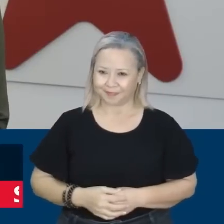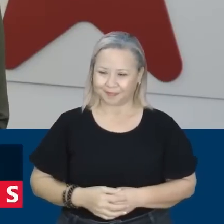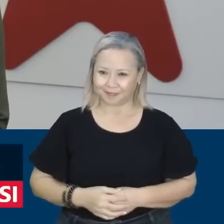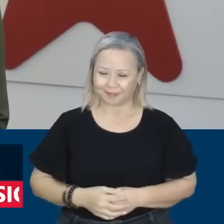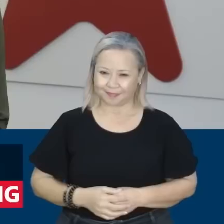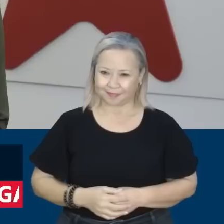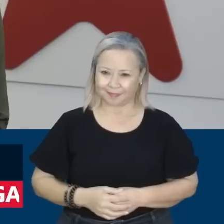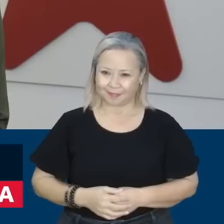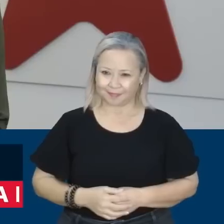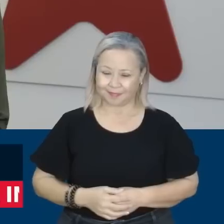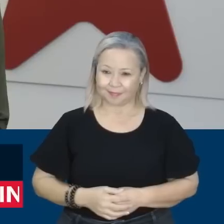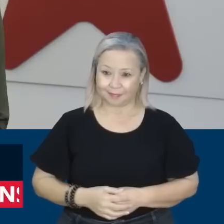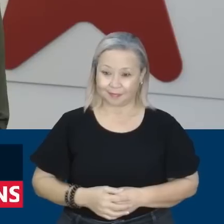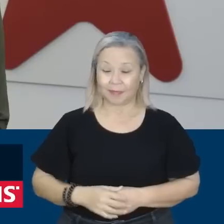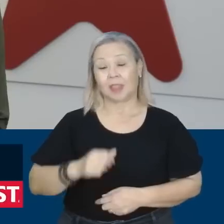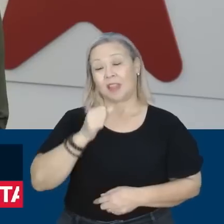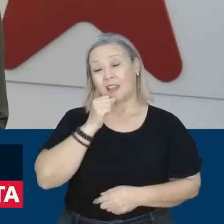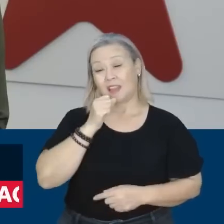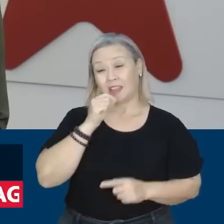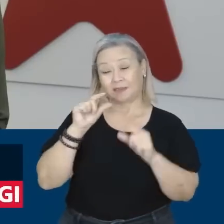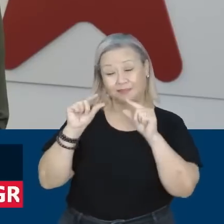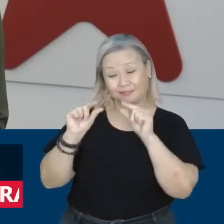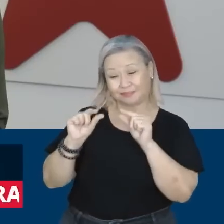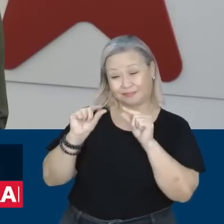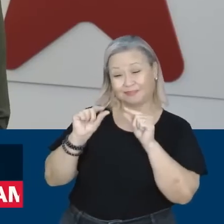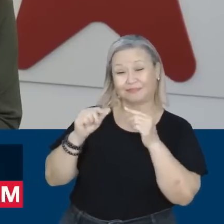Olha, Amanda, ainda é muito pouco, né?